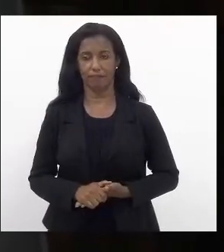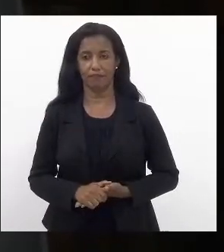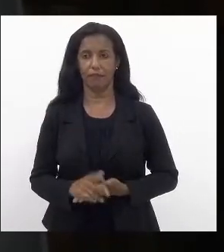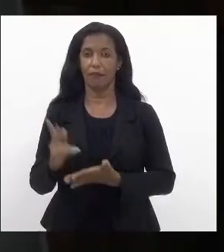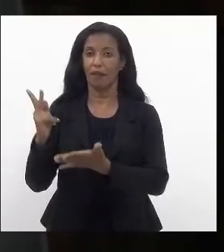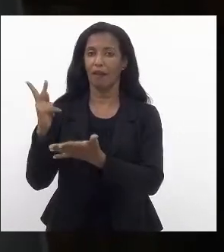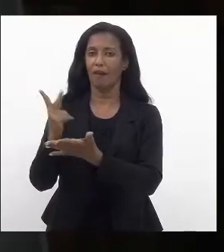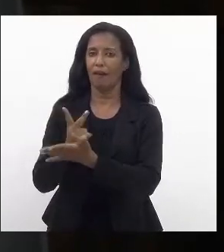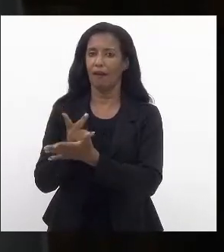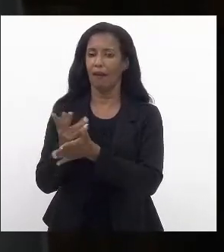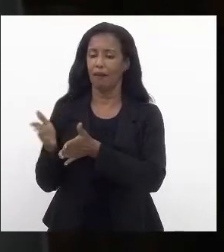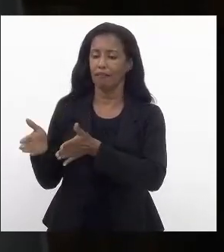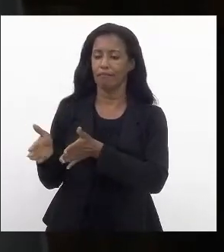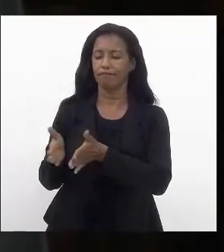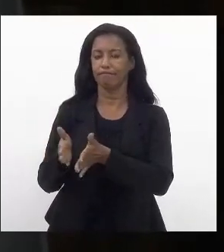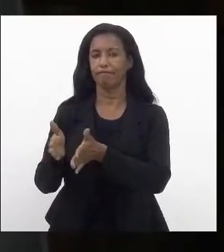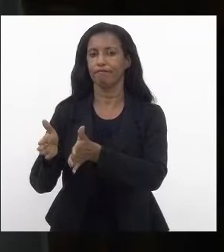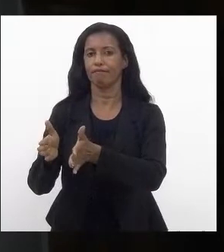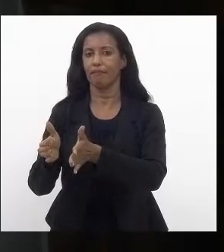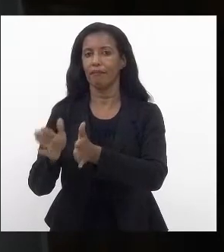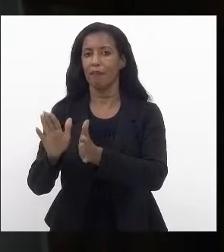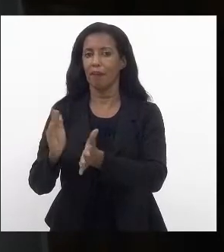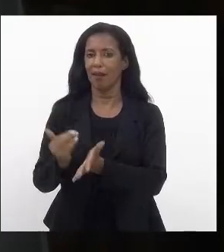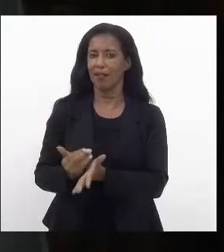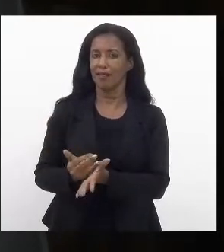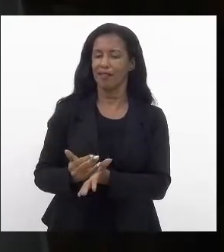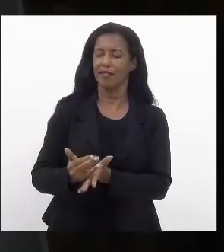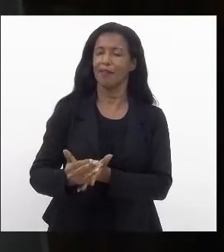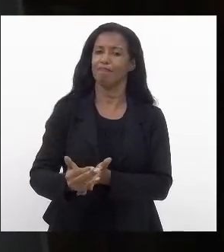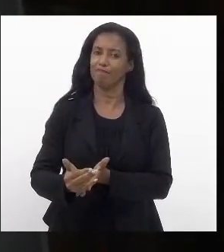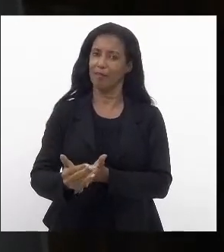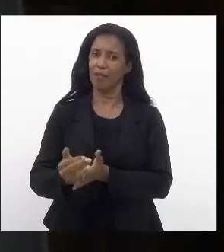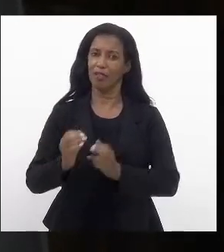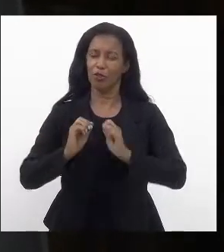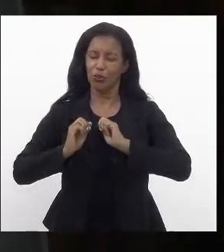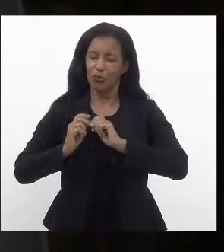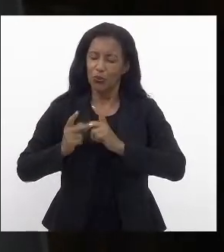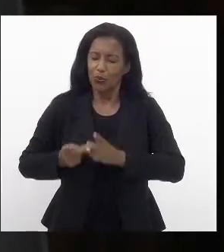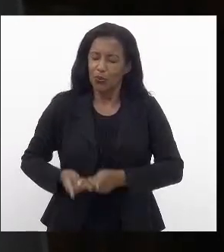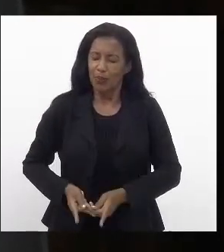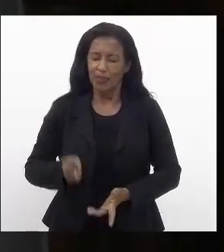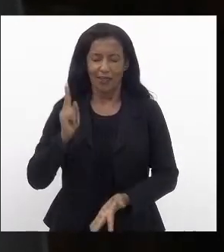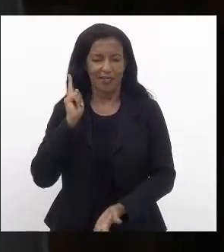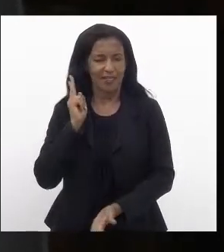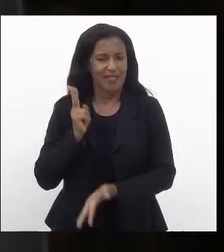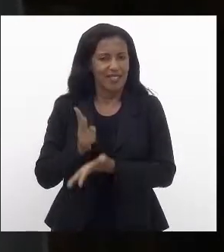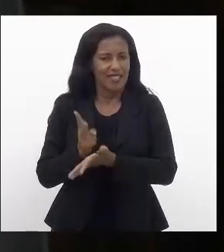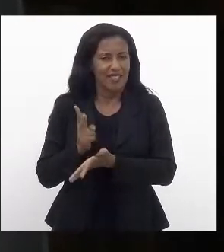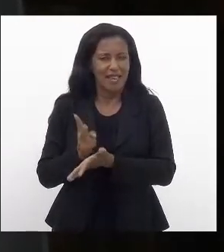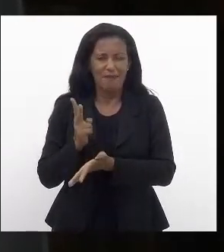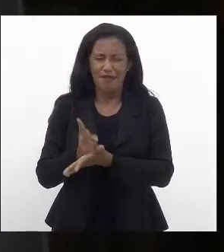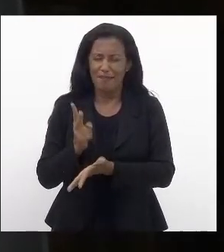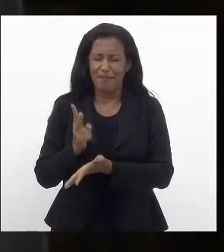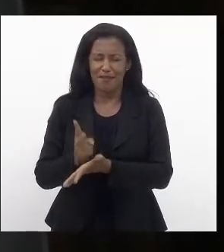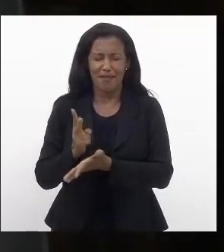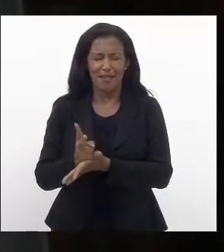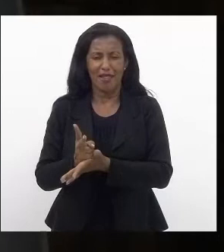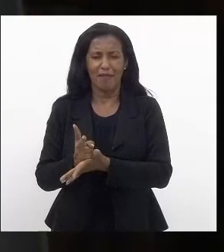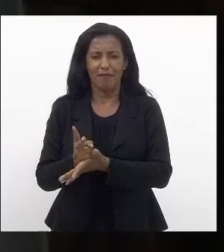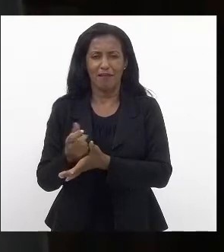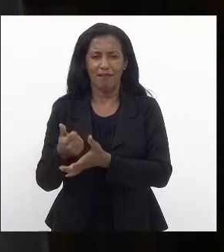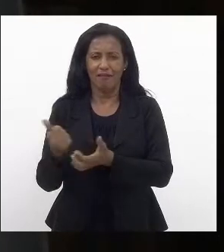erra o caminho, mas a parte humana é sempre e vai sempre